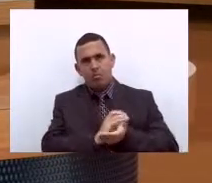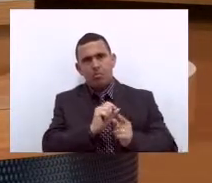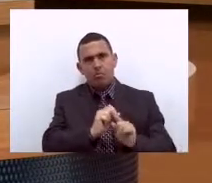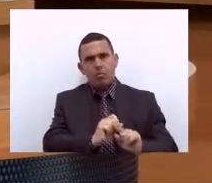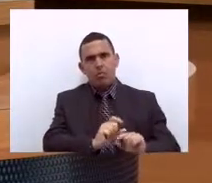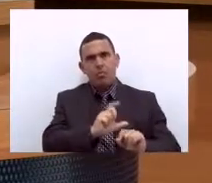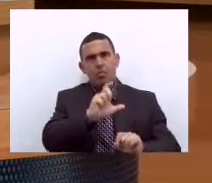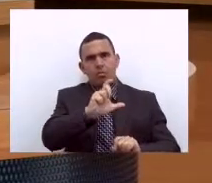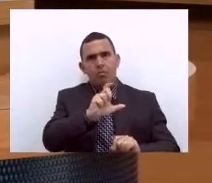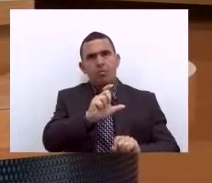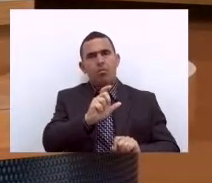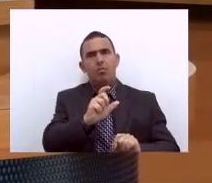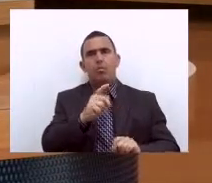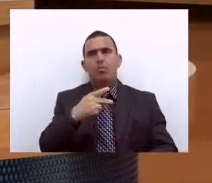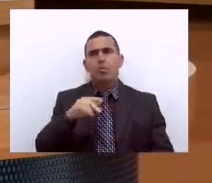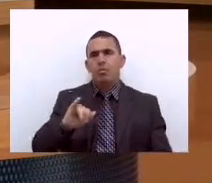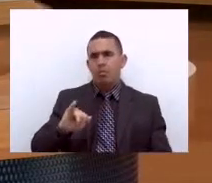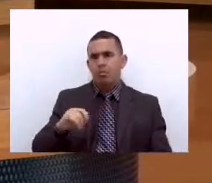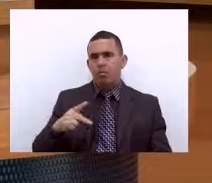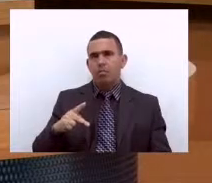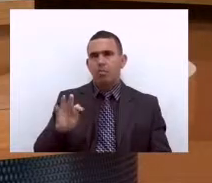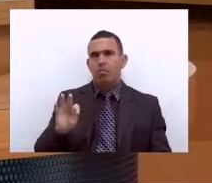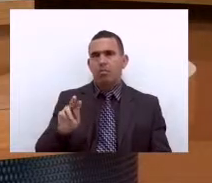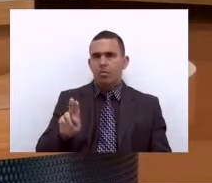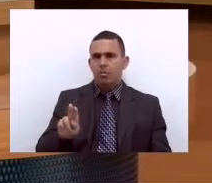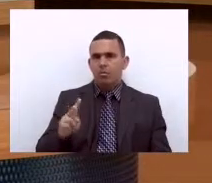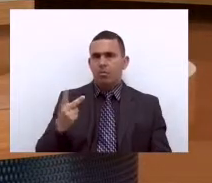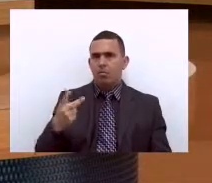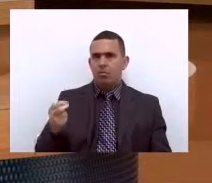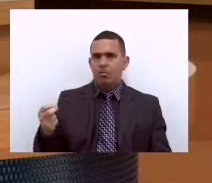mais em seus IPTUs de